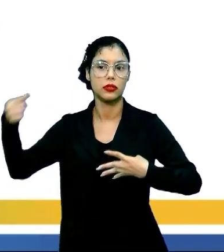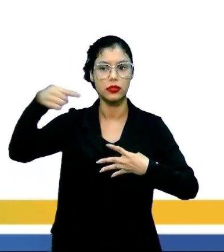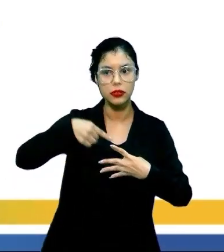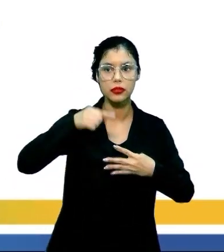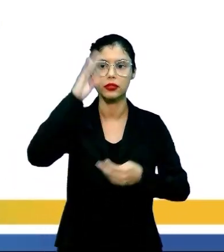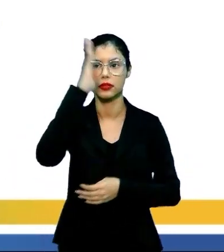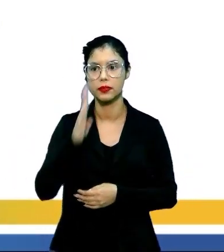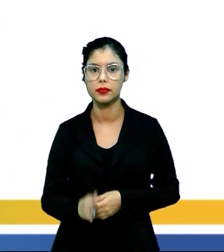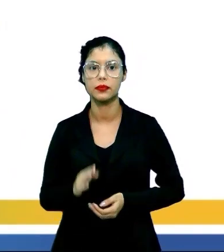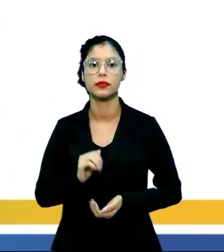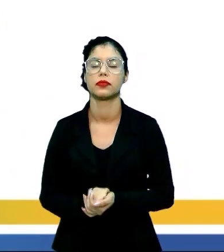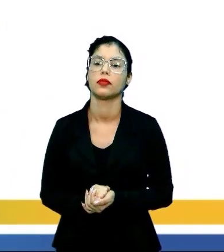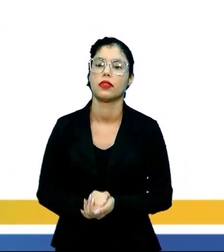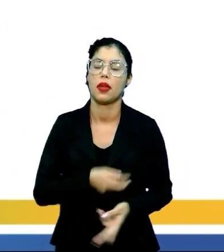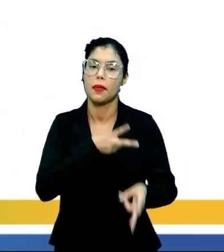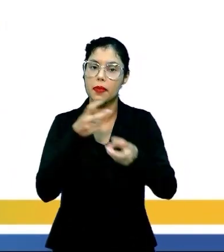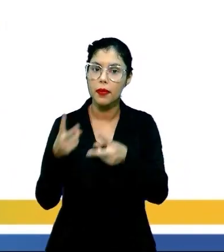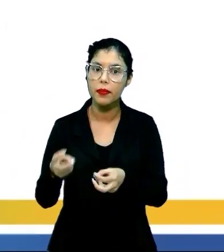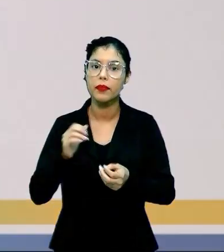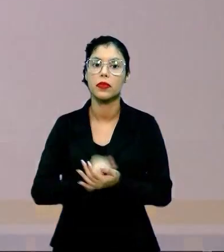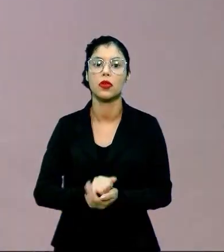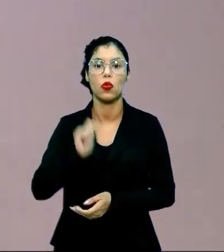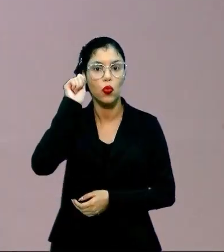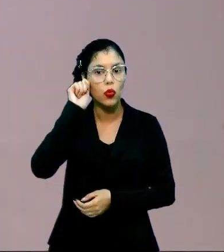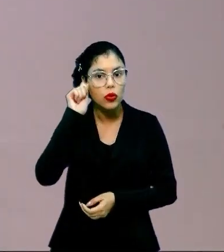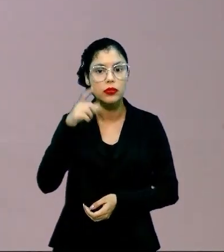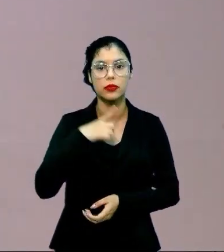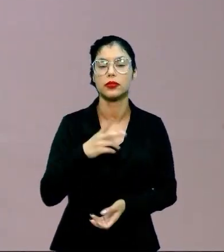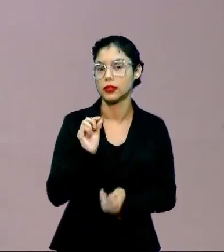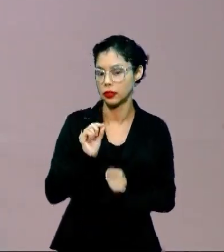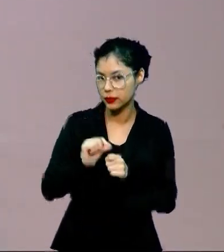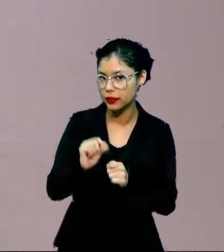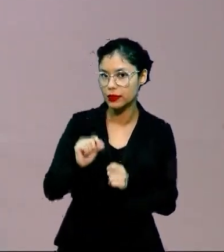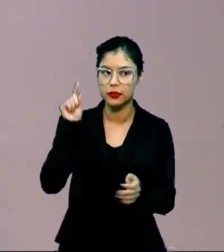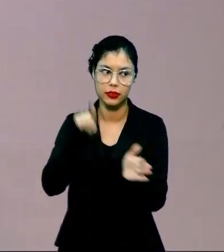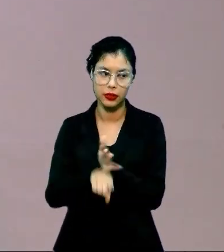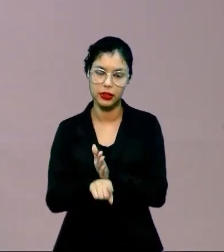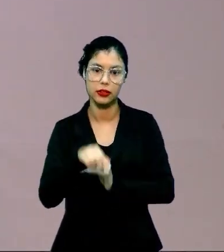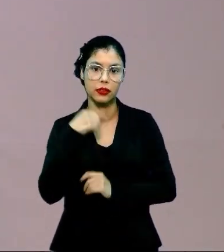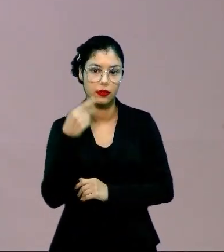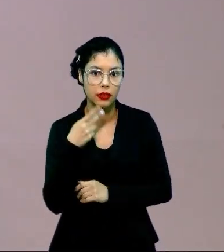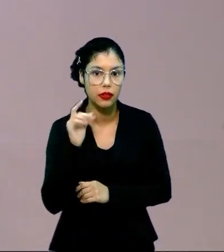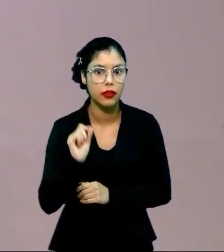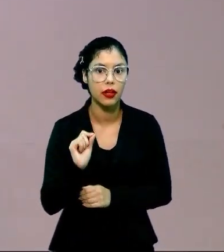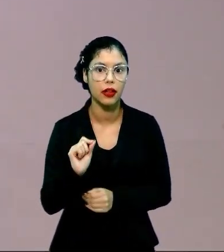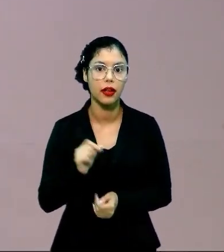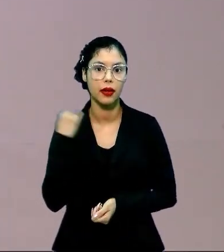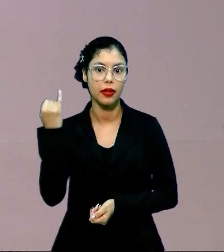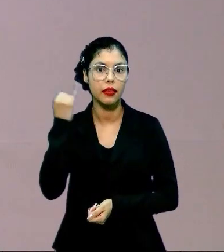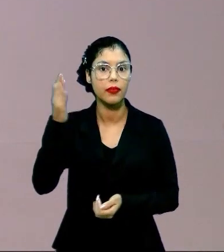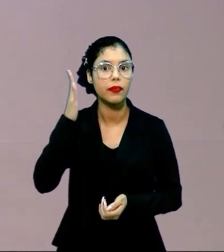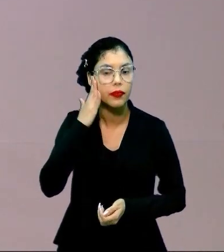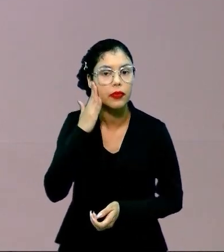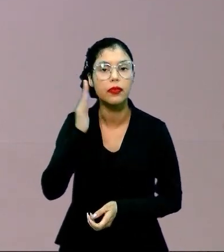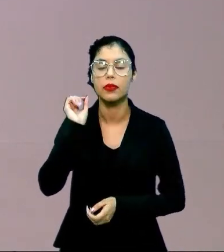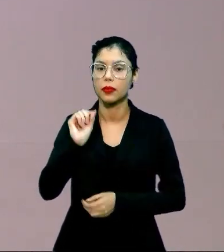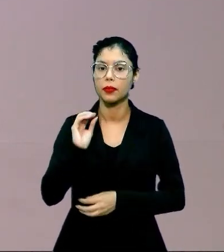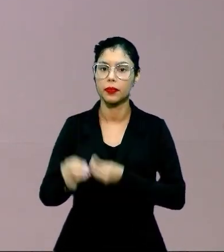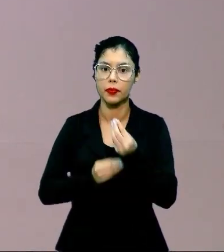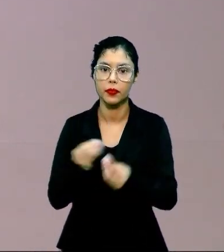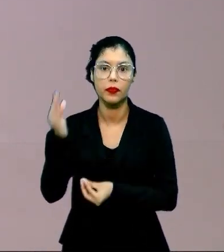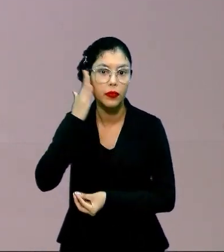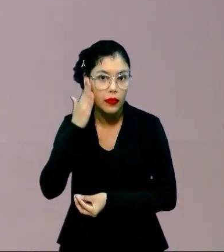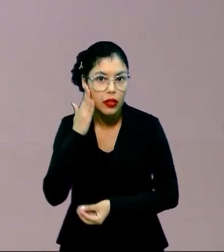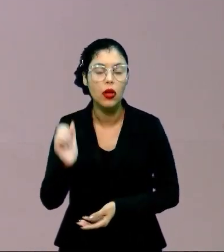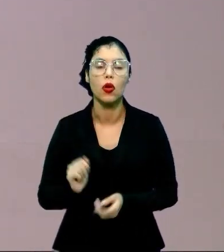no simbolismo brasileiro, observa que eu sempre faço questão de enfatizar que é importante eu entender,